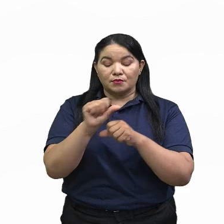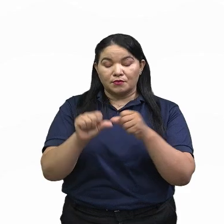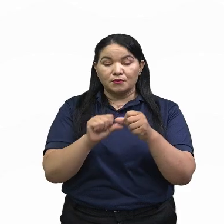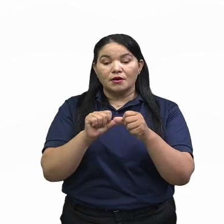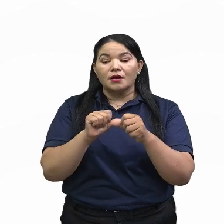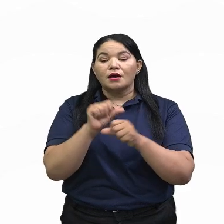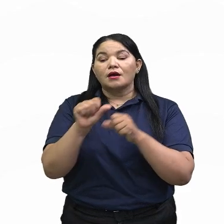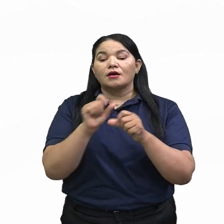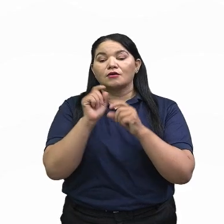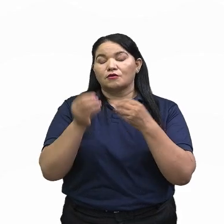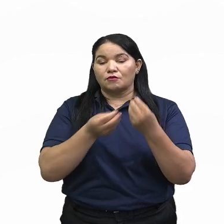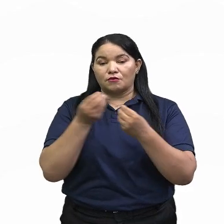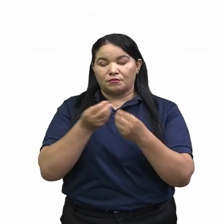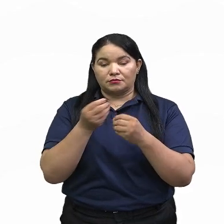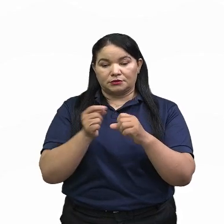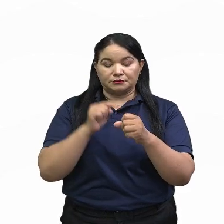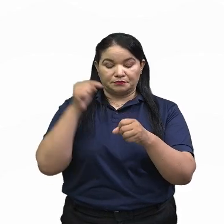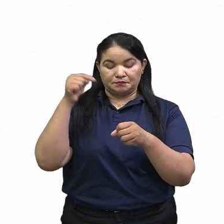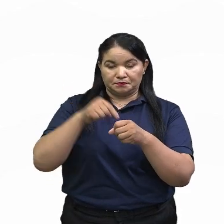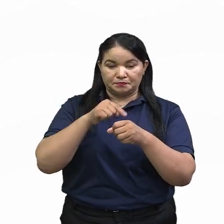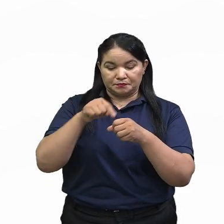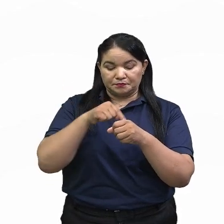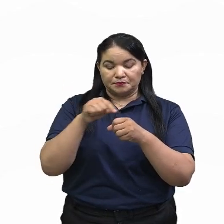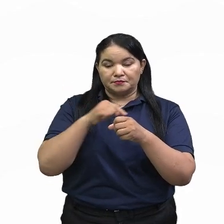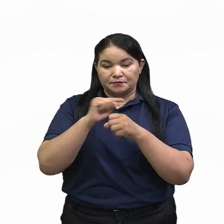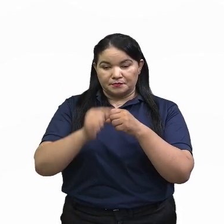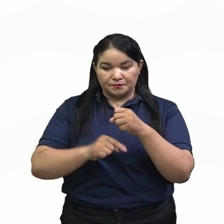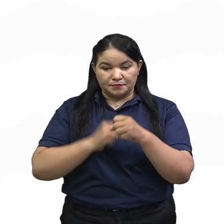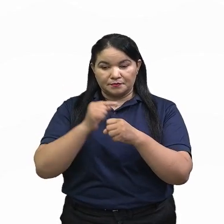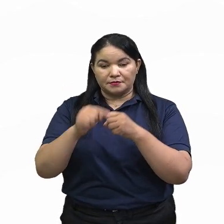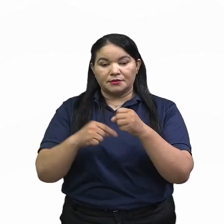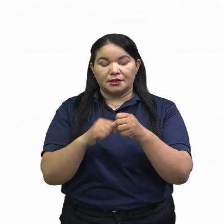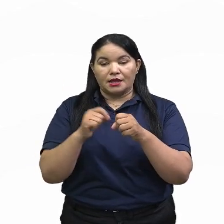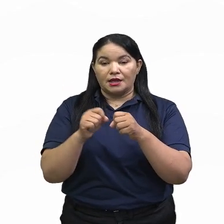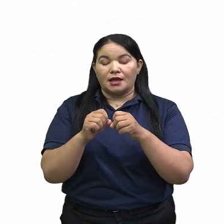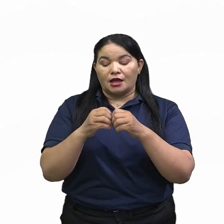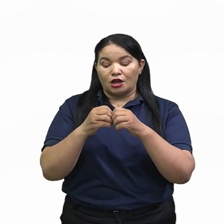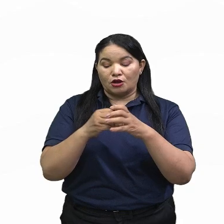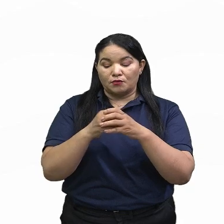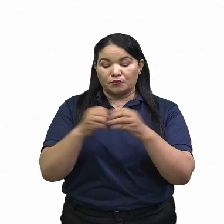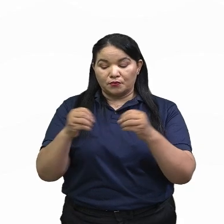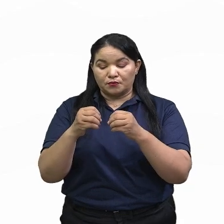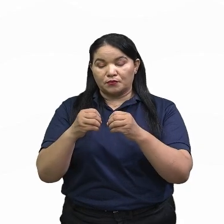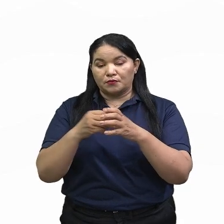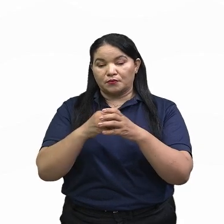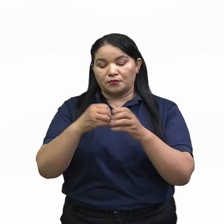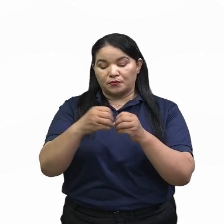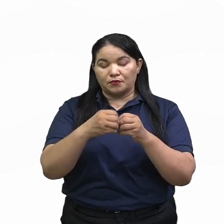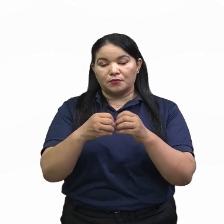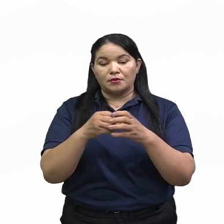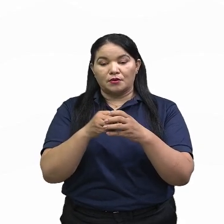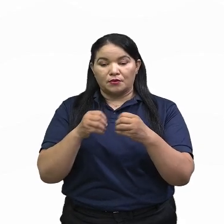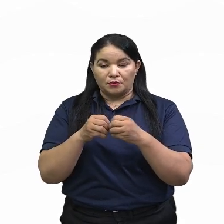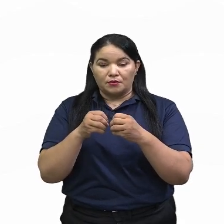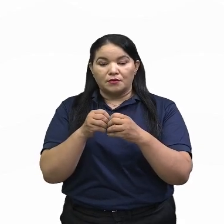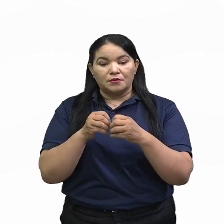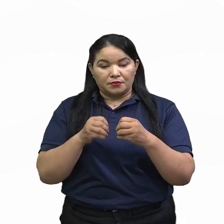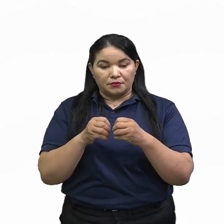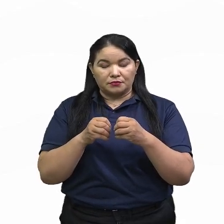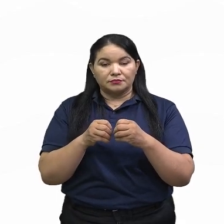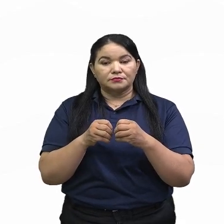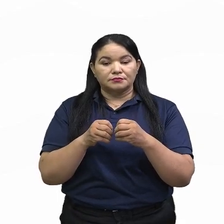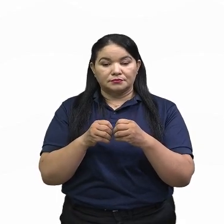núcleo atômico e ele vai acontecer o quê? É a quebra de um único núcleo atômico